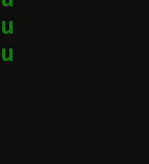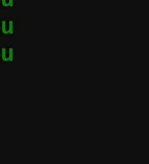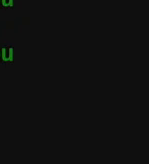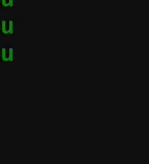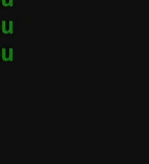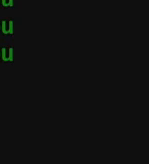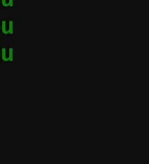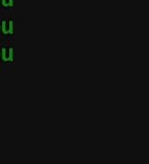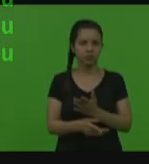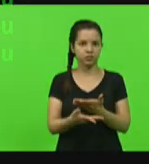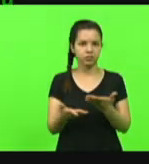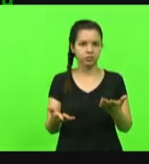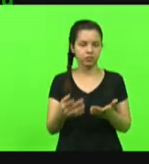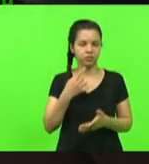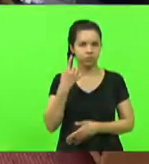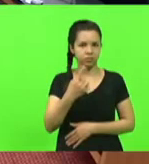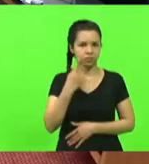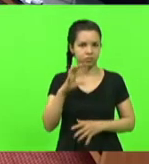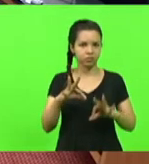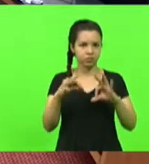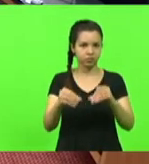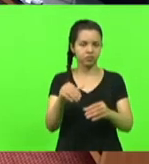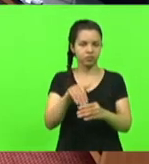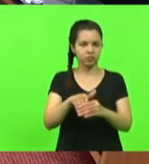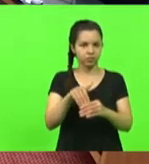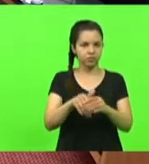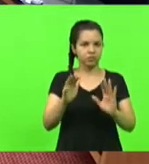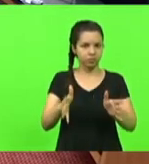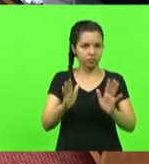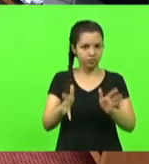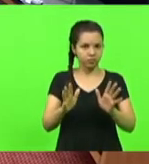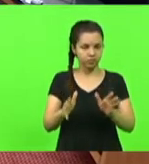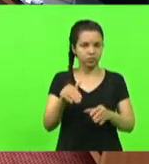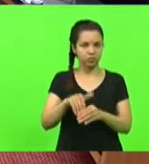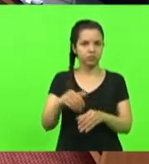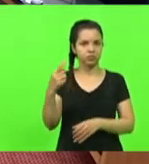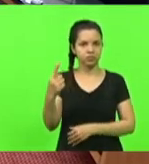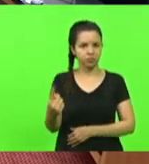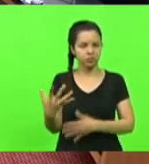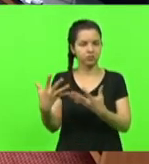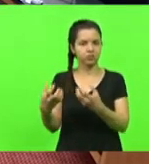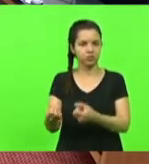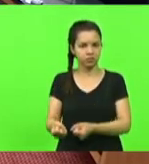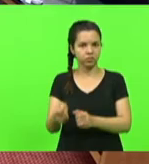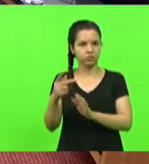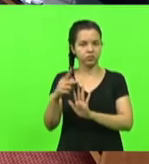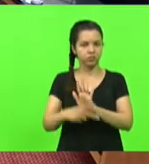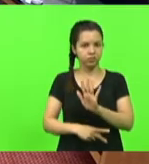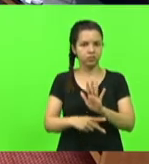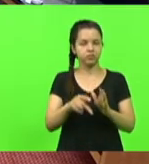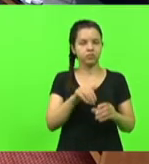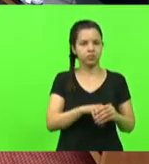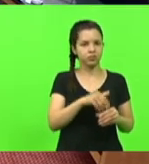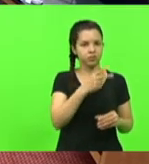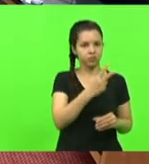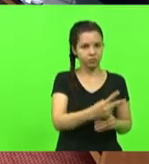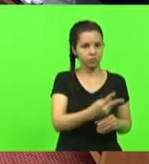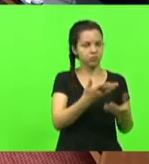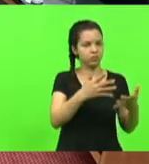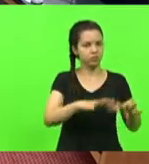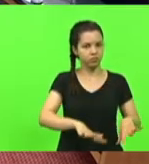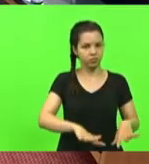Consulto, senhores e senhoras deputados, se todos exerceram o seu direito de voto. Quem vota 1, vota a favor do projeto, quem vota 2, rejeita o projeto.